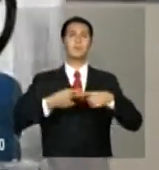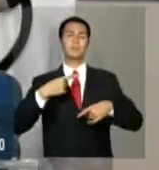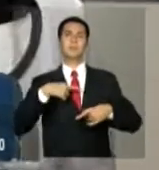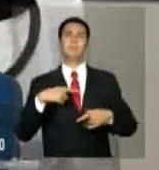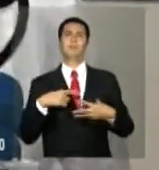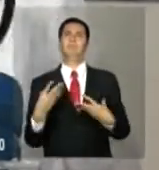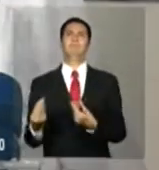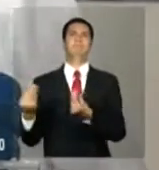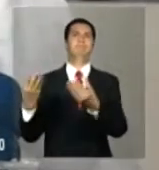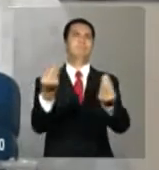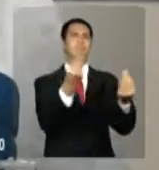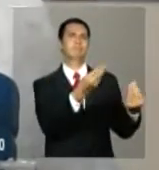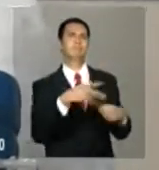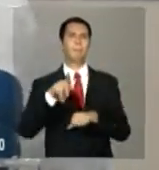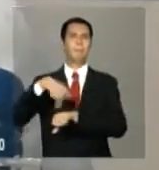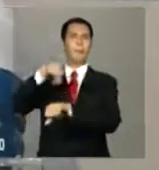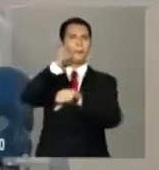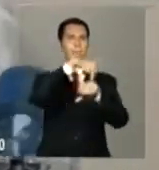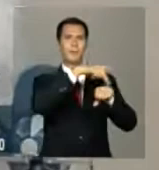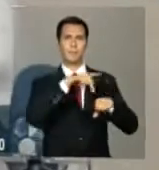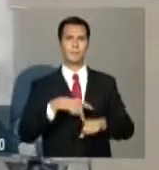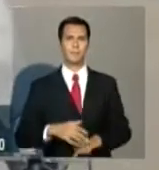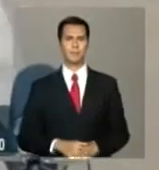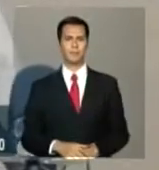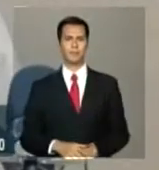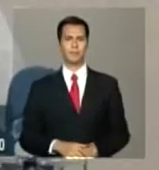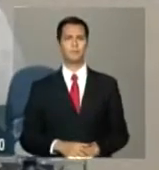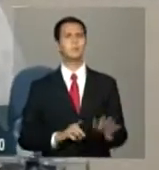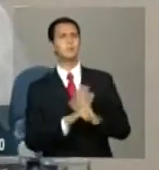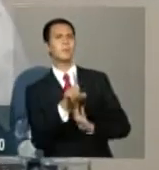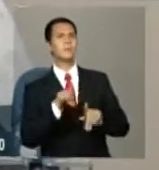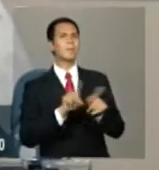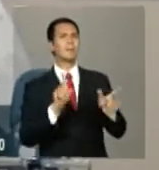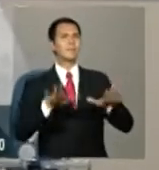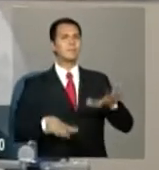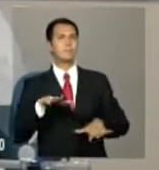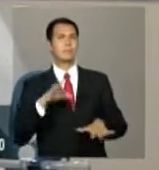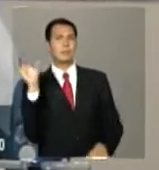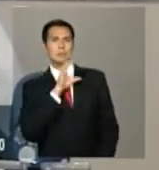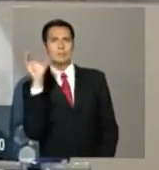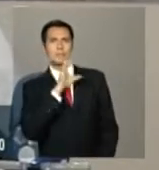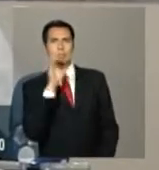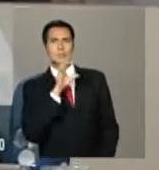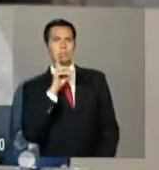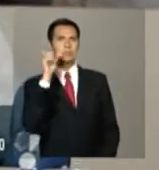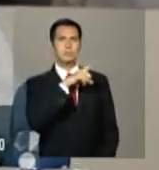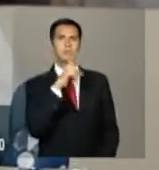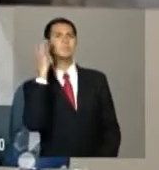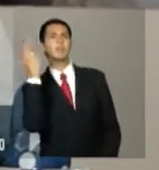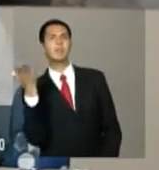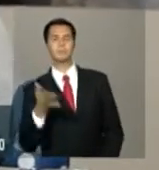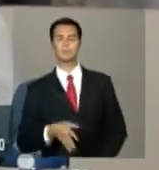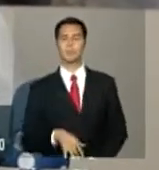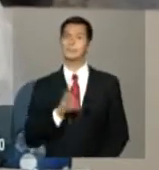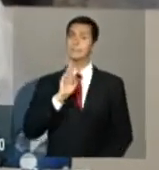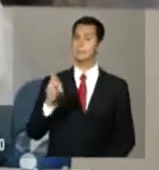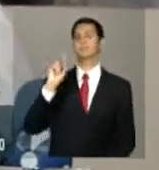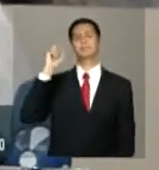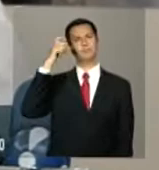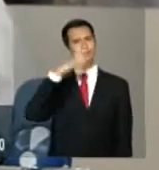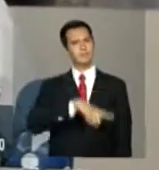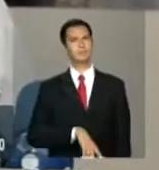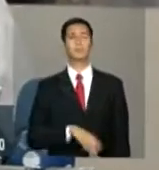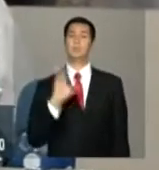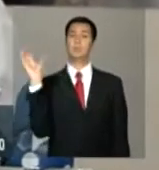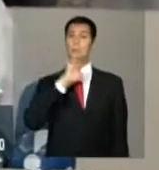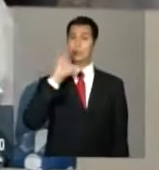uma multidão de multidiversos. Mas quando existe uma urgência mais clara, como é a situação... é mais difícil. A